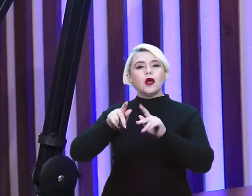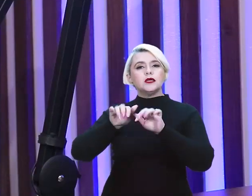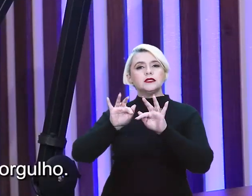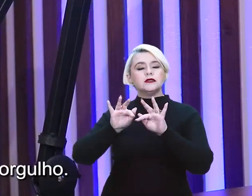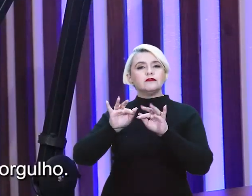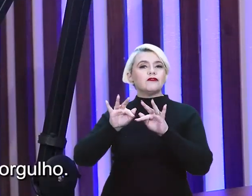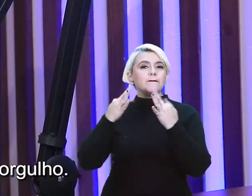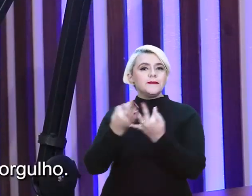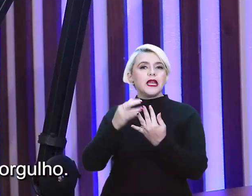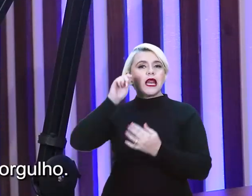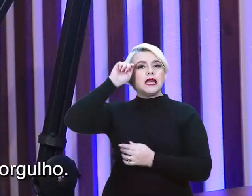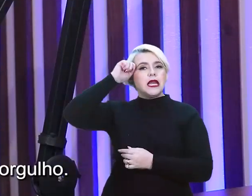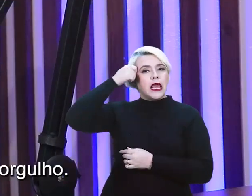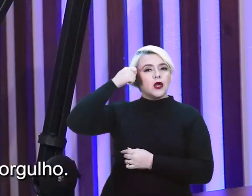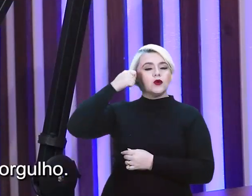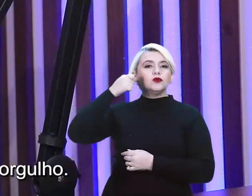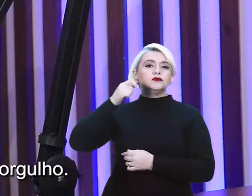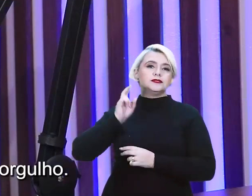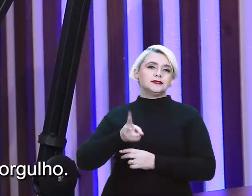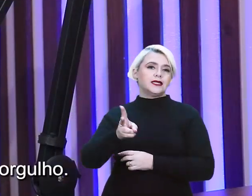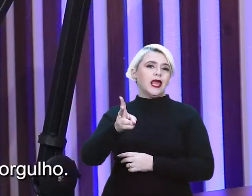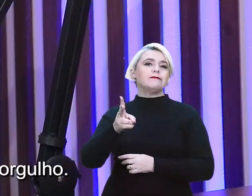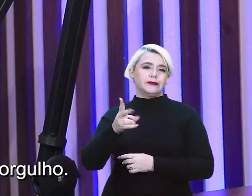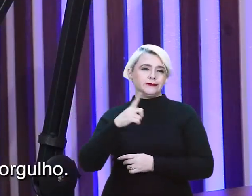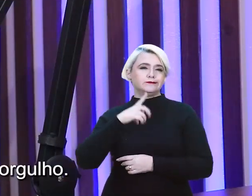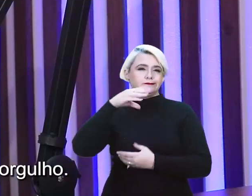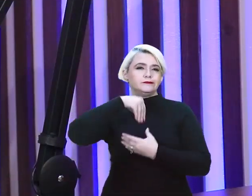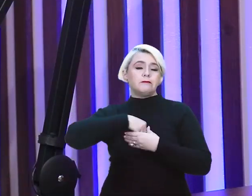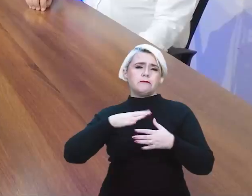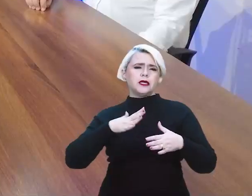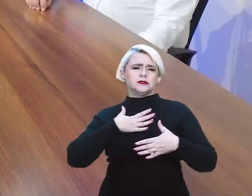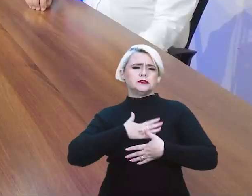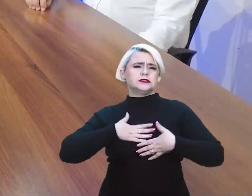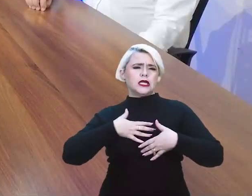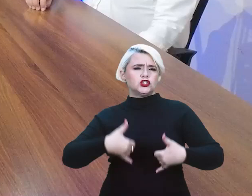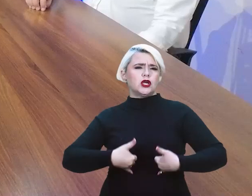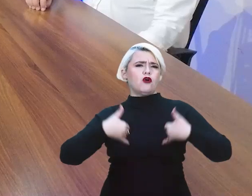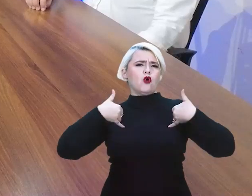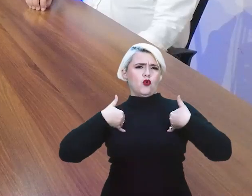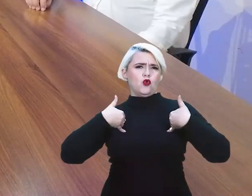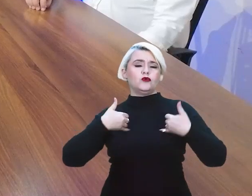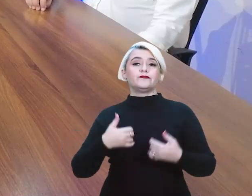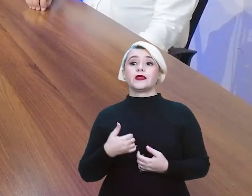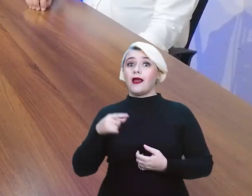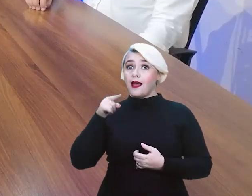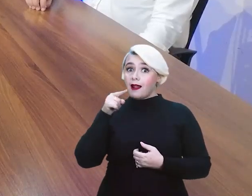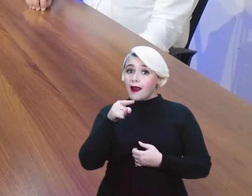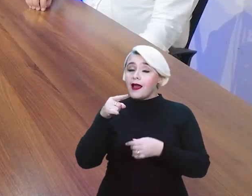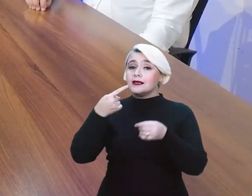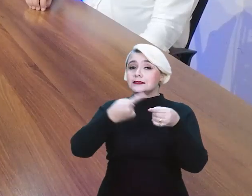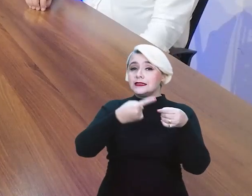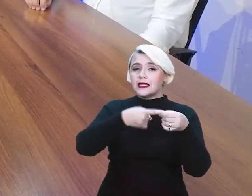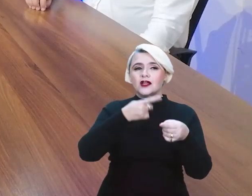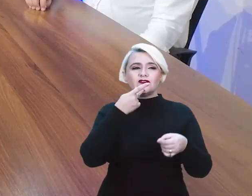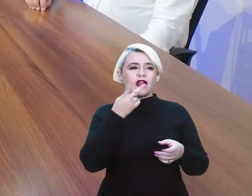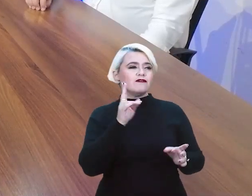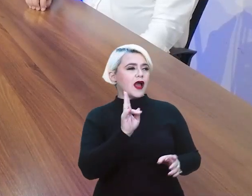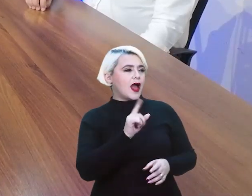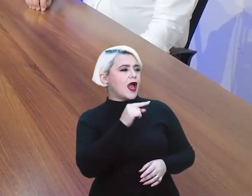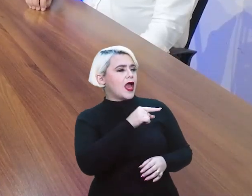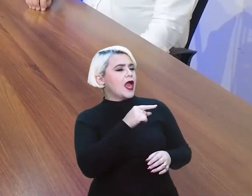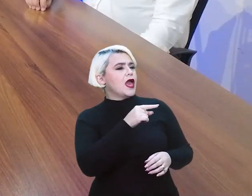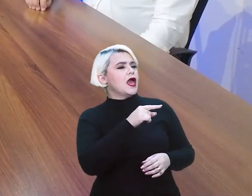nós sempre carregamos e carregamos com muita alegria e orgulho. Então, lá na comunidade, em vez de dizer assim,